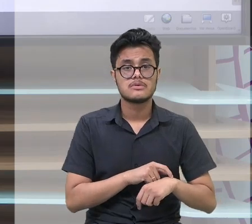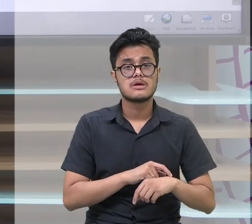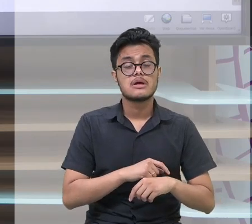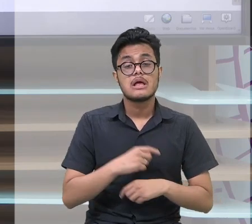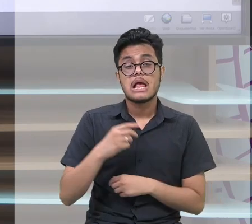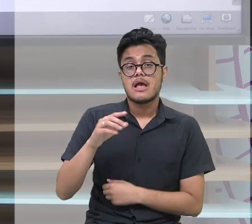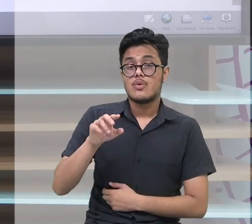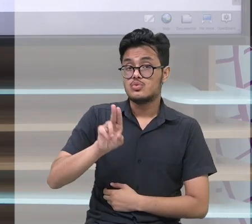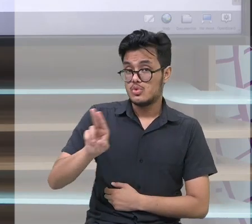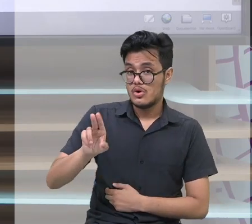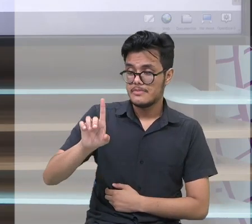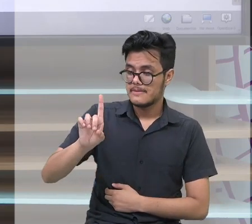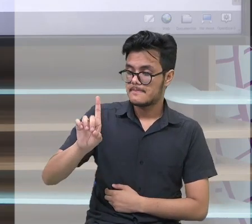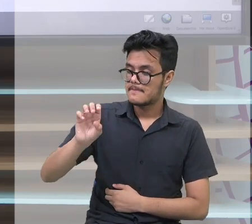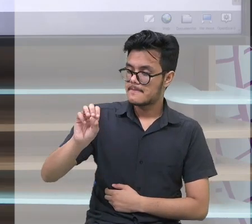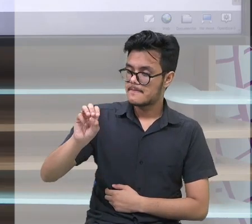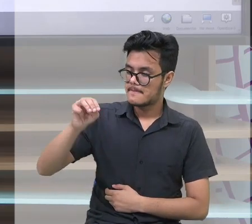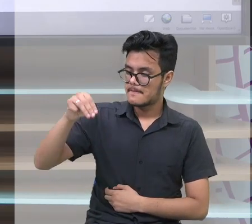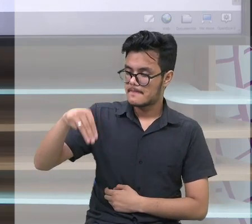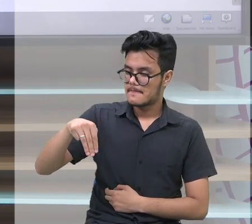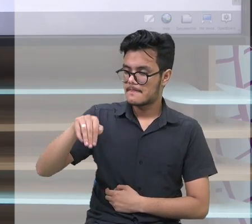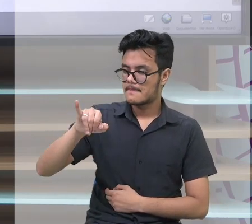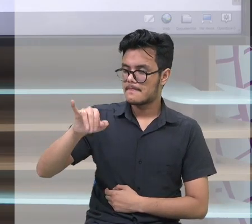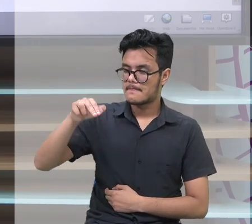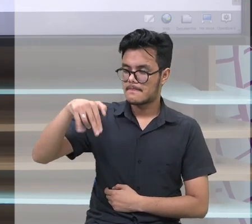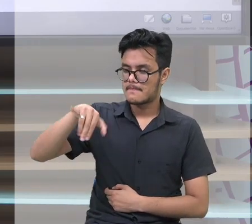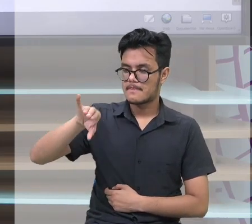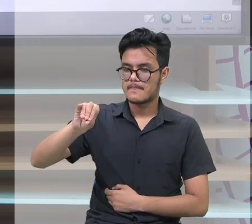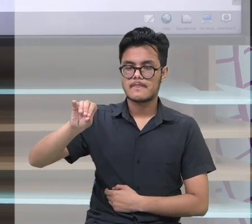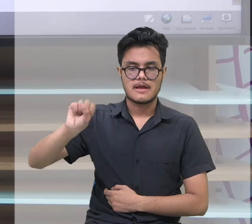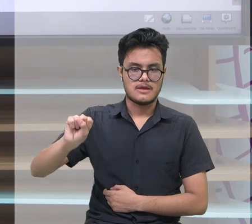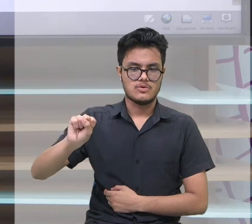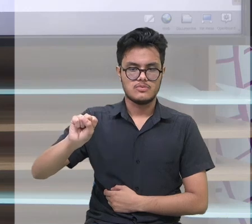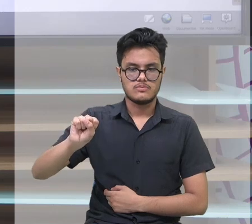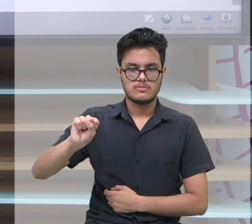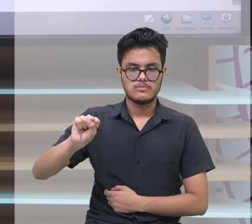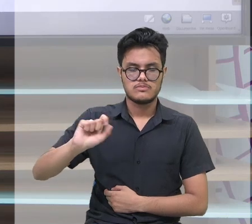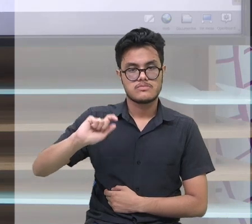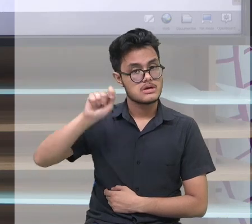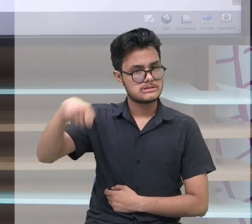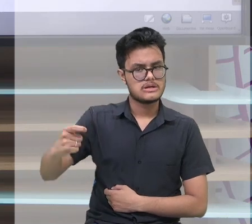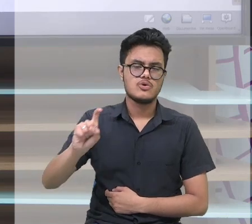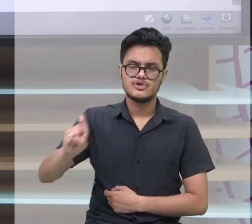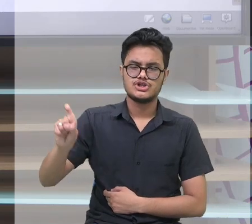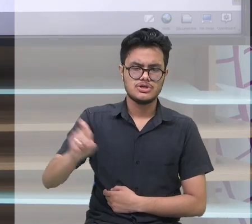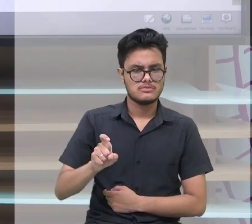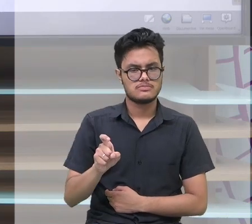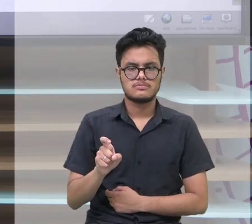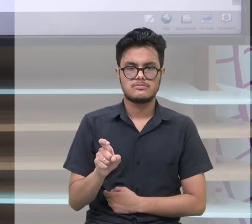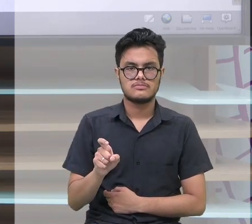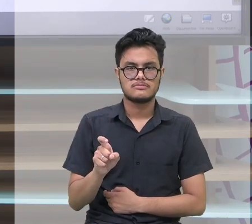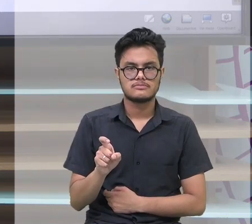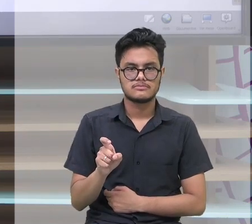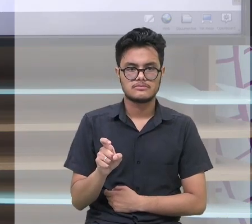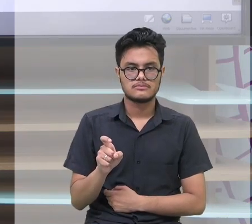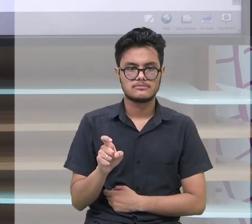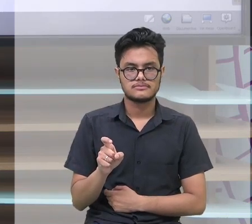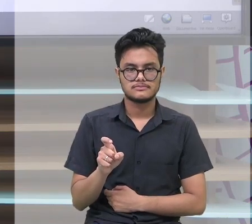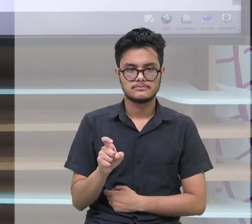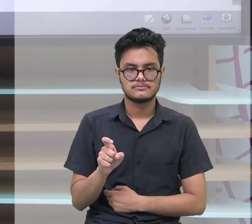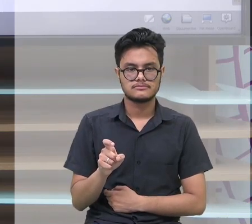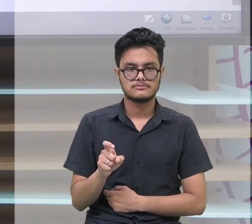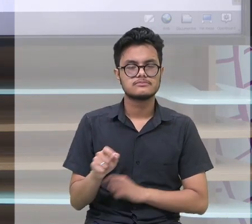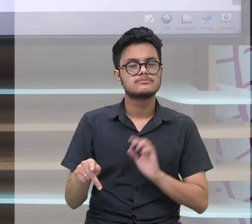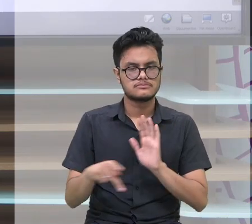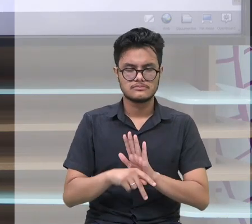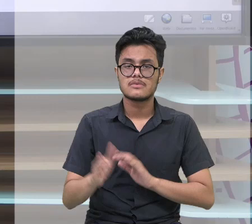minha função, tá? Ou seja, é o valor de x. De posse desse valor de x, eu consigo determinar